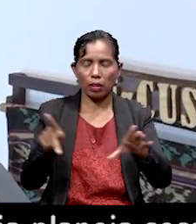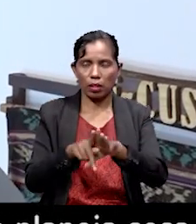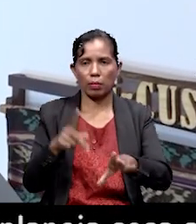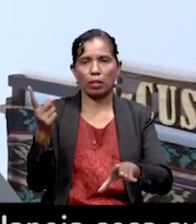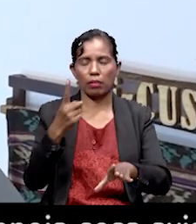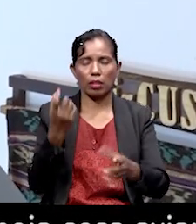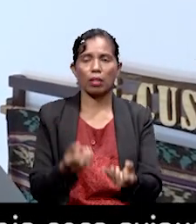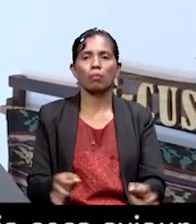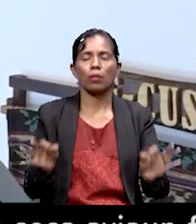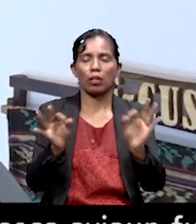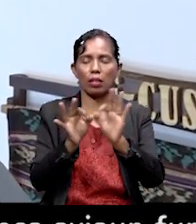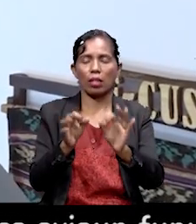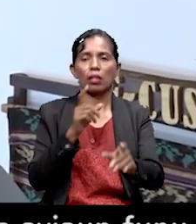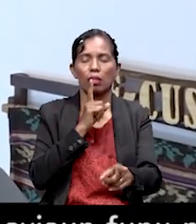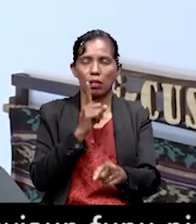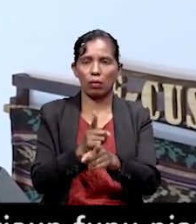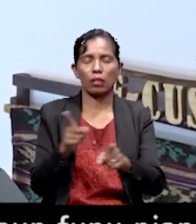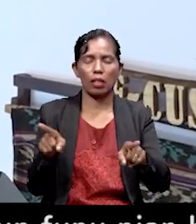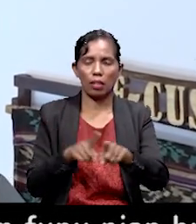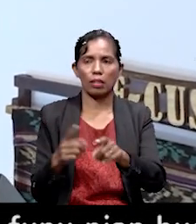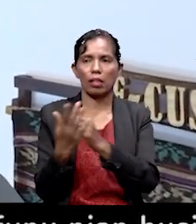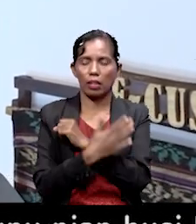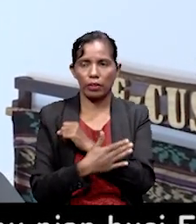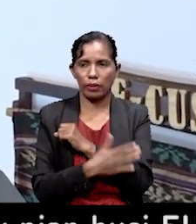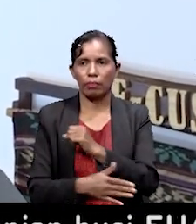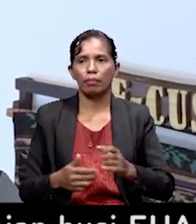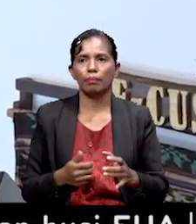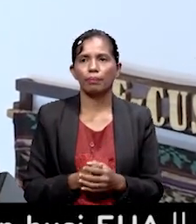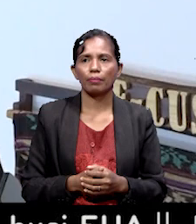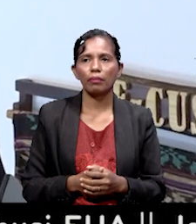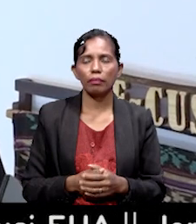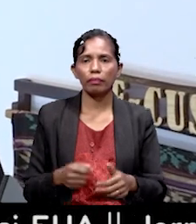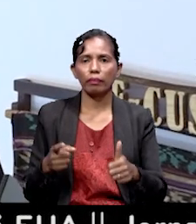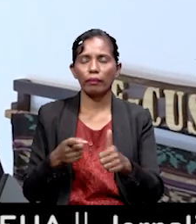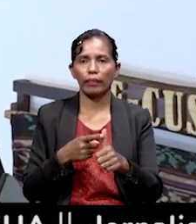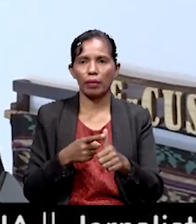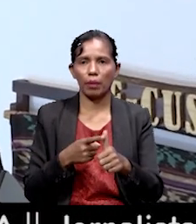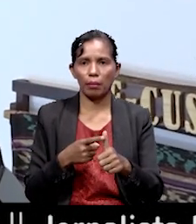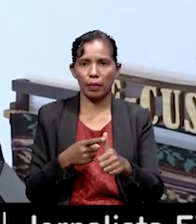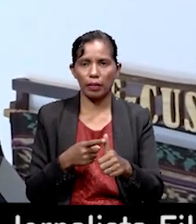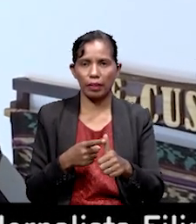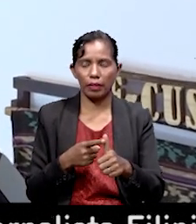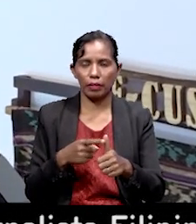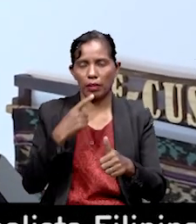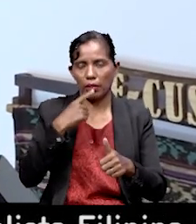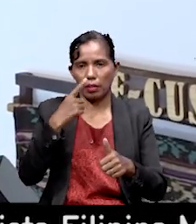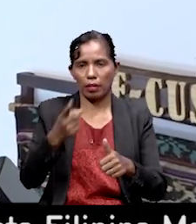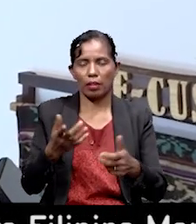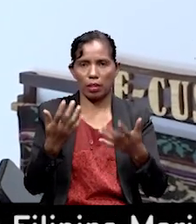não é importante lá dia a nessa nação soberana. Ah. Segundo, atu dia kata que